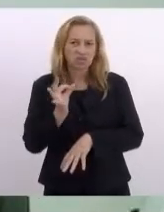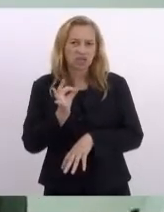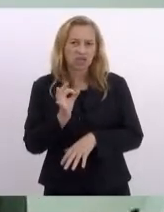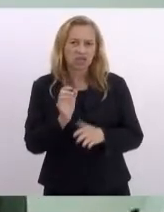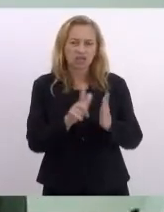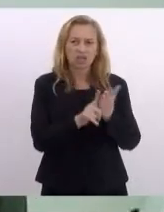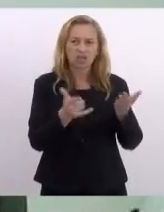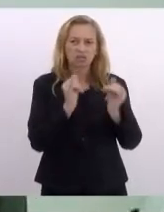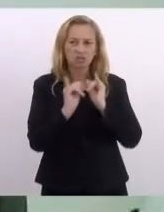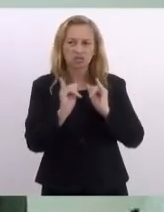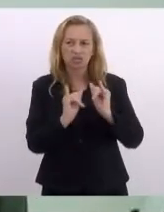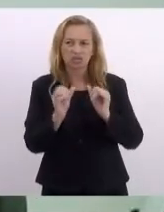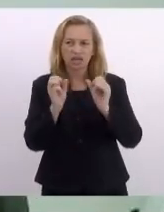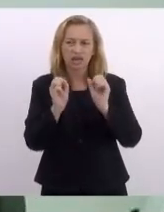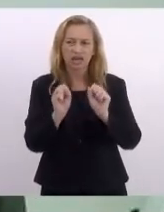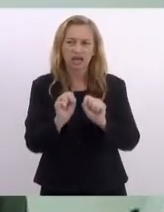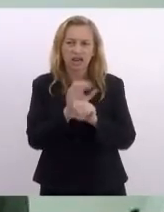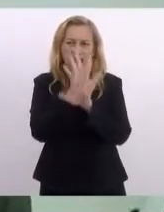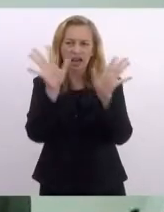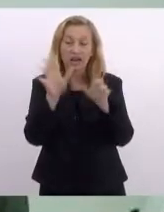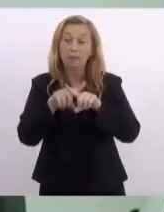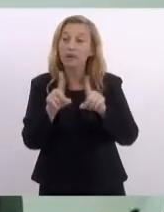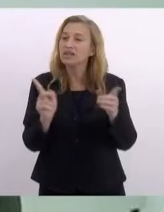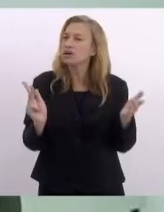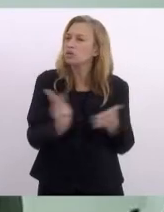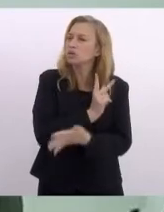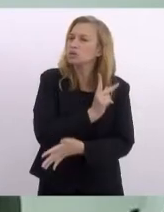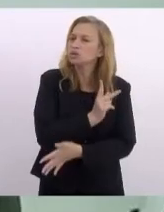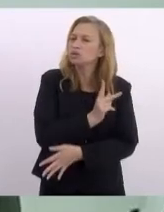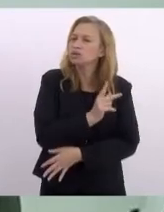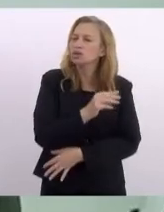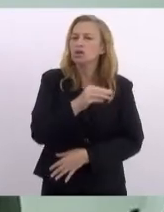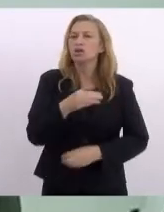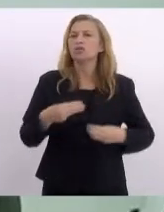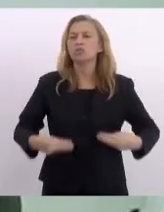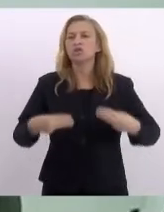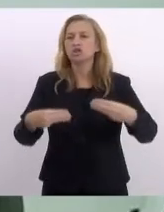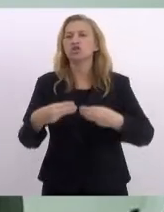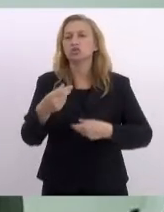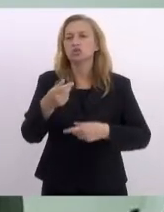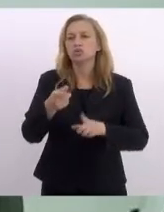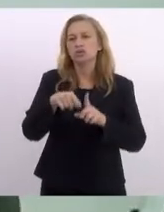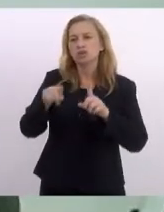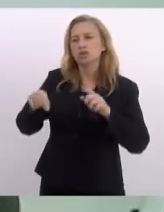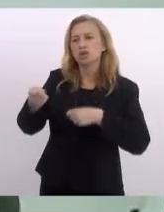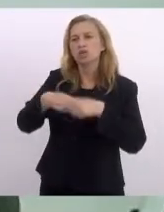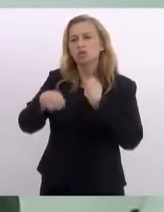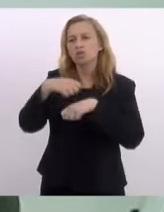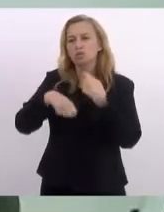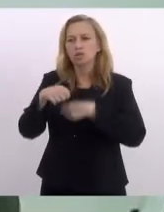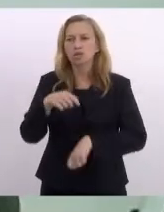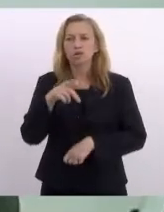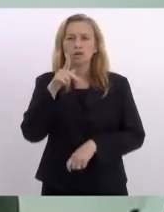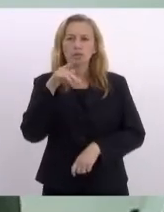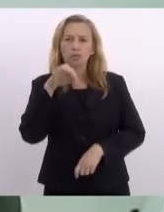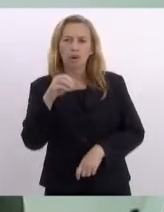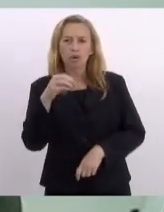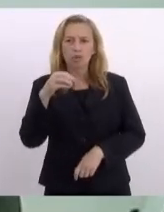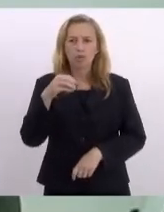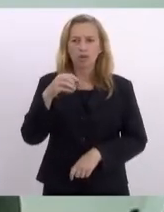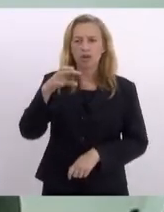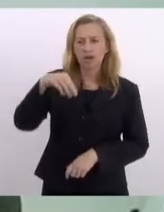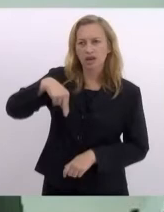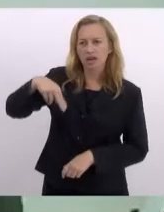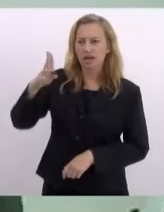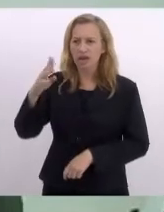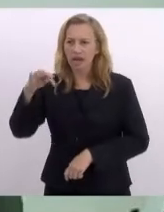está clara, mas que aconteceu entre o ministro da Economia, Paulo Guedes,